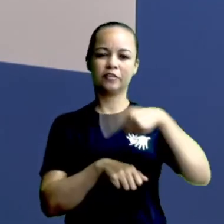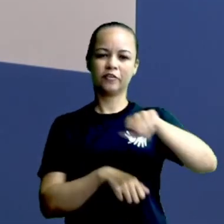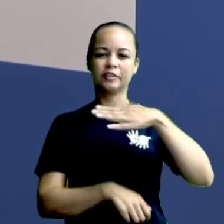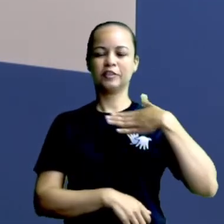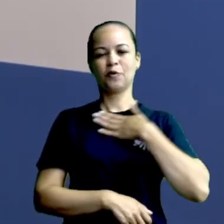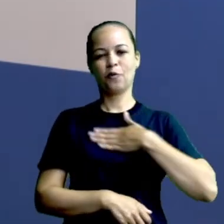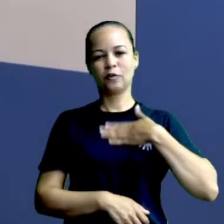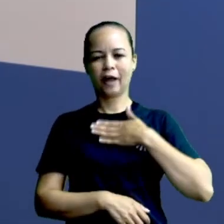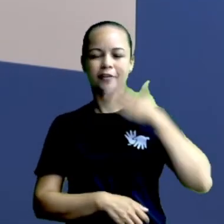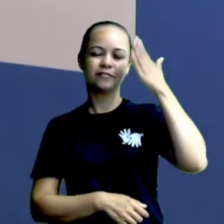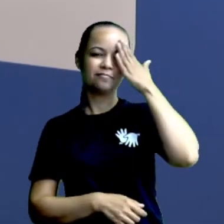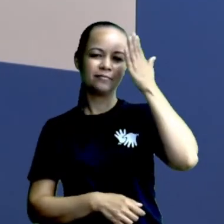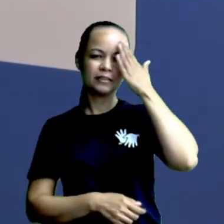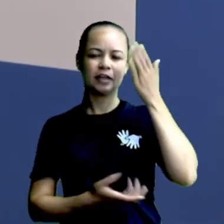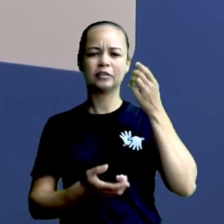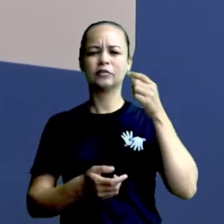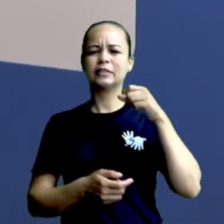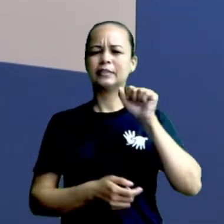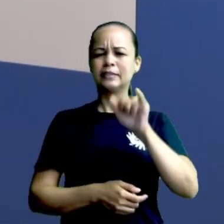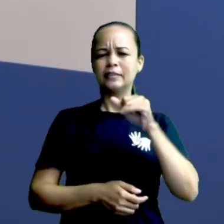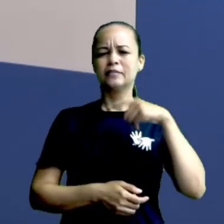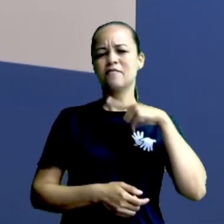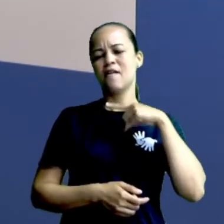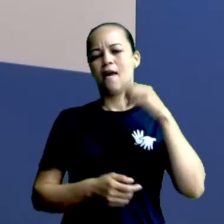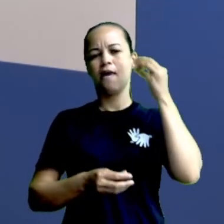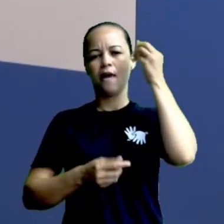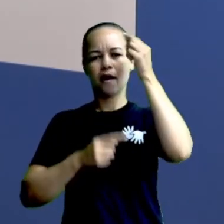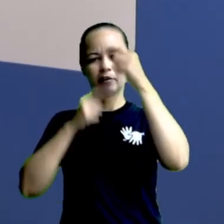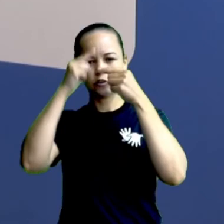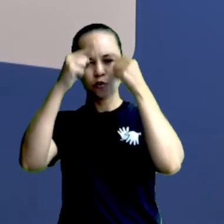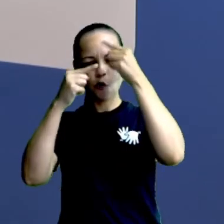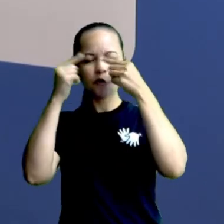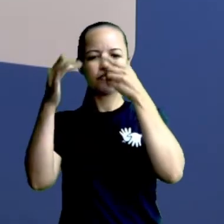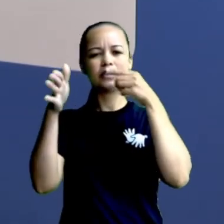tenham compreendido. Qualquer dúvida, não esqueça de me procurar,